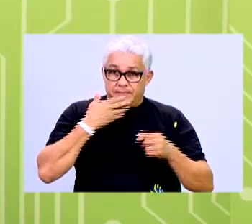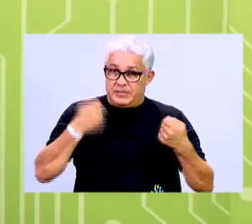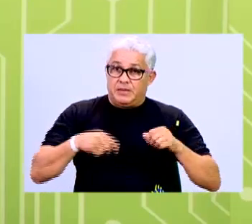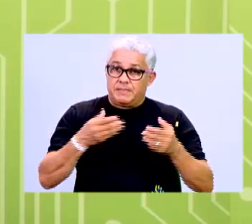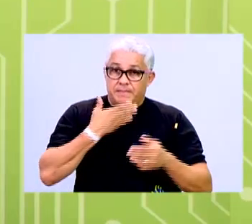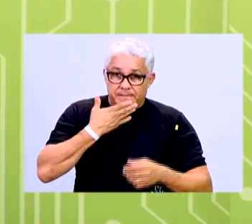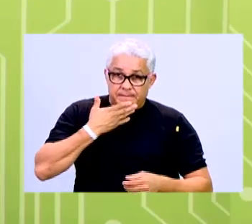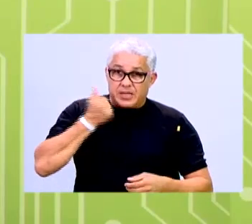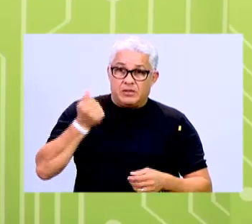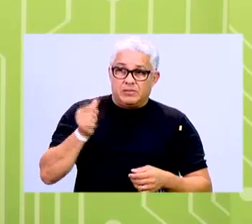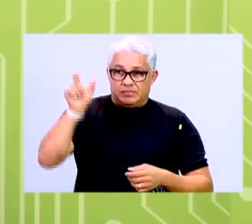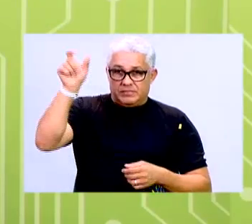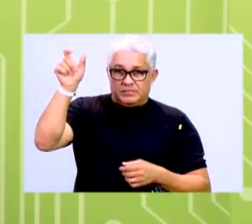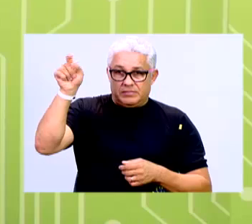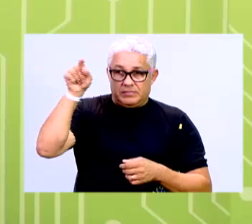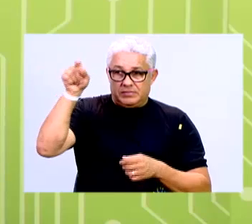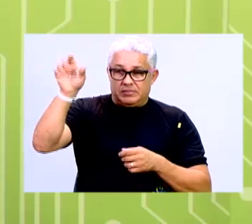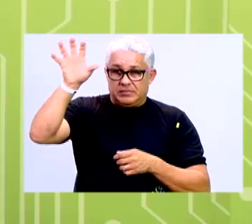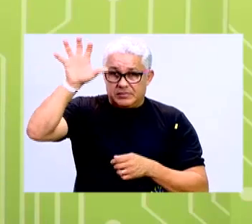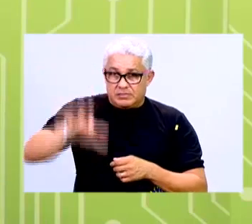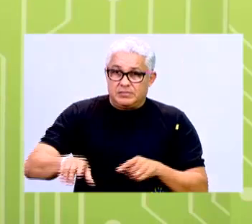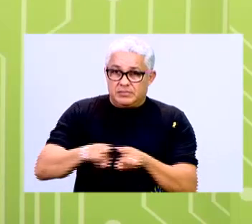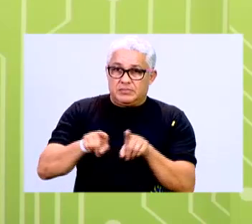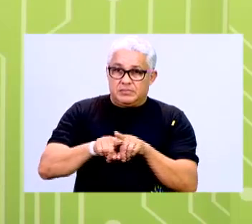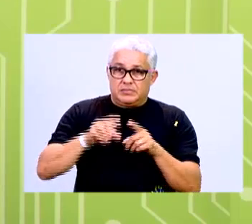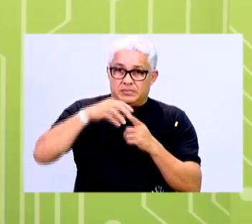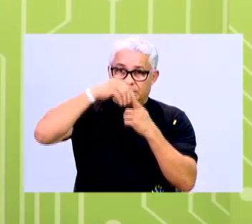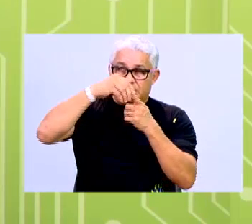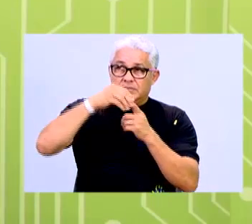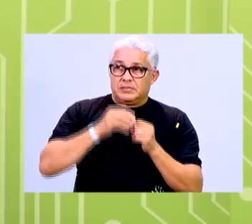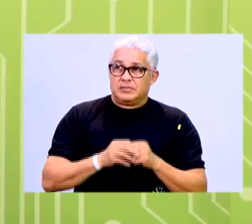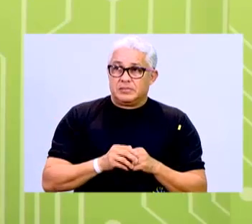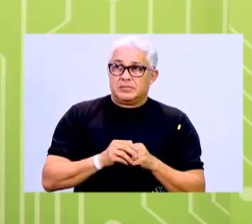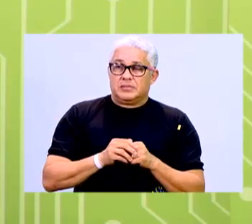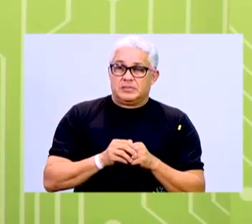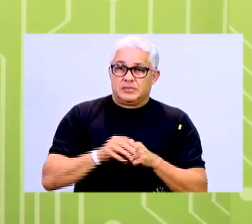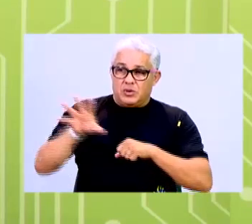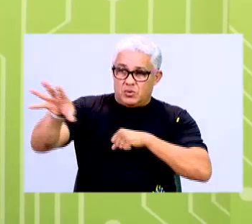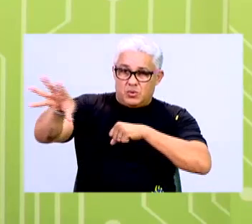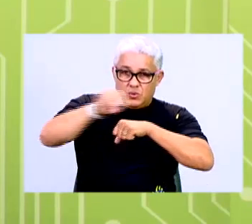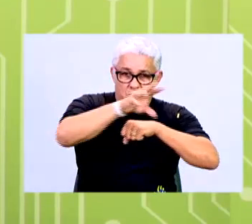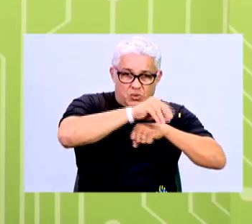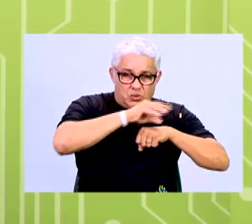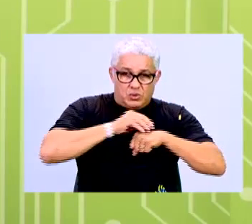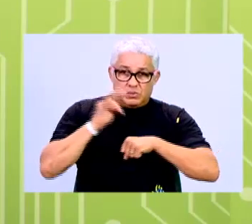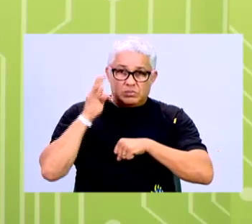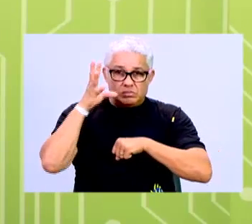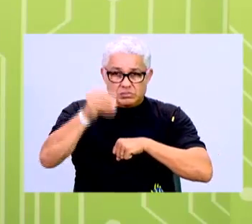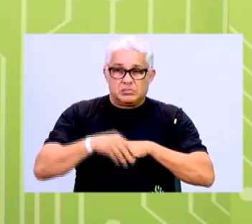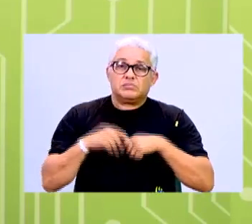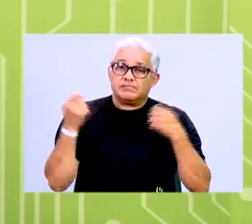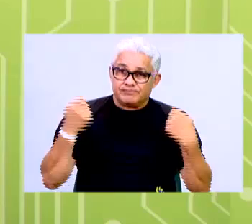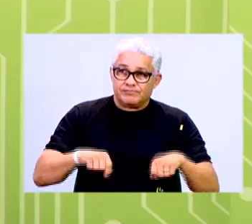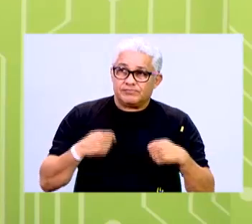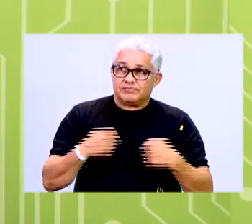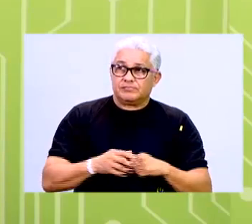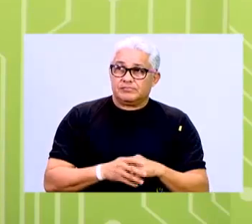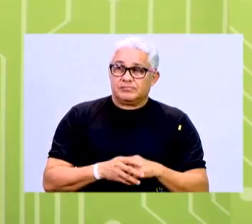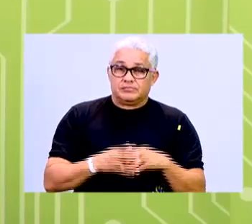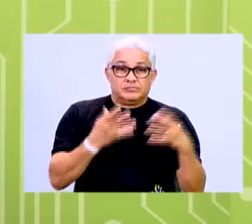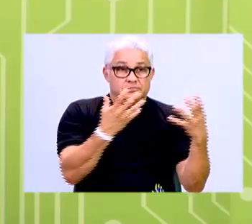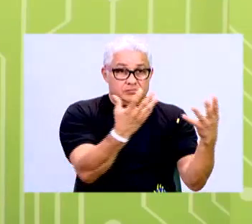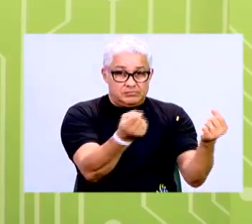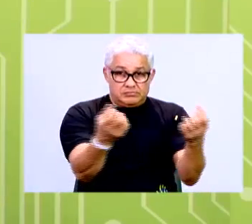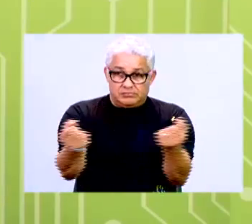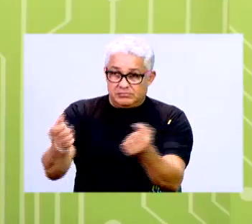né? E o fato principal do requisito é, depois de levantados os requisitos, eles devem ser aceitos